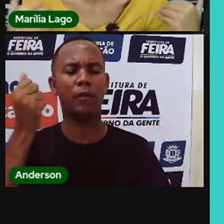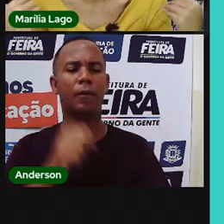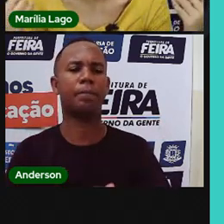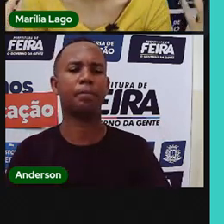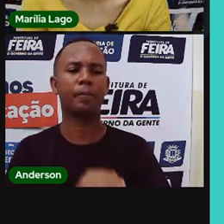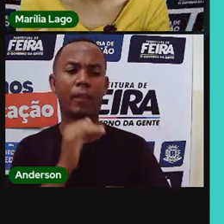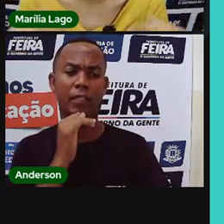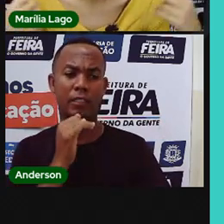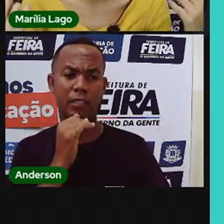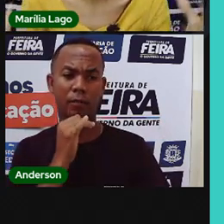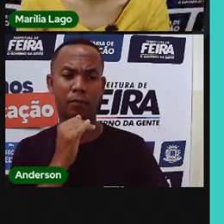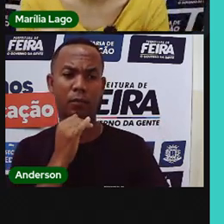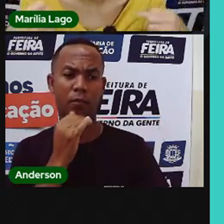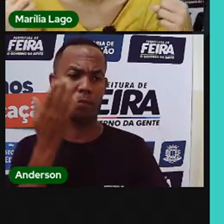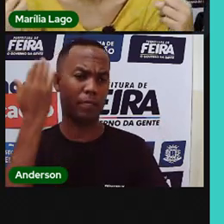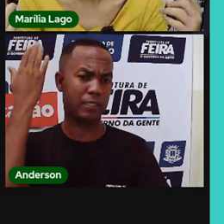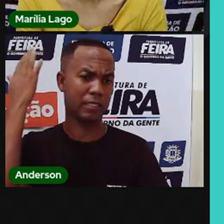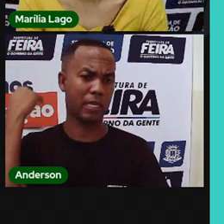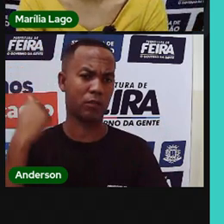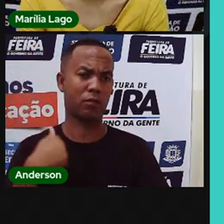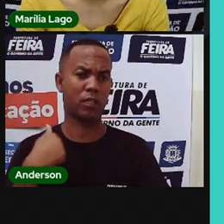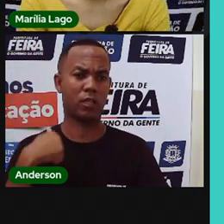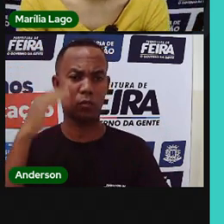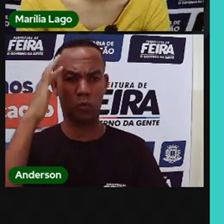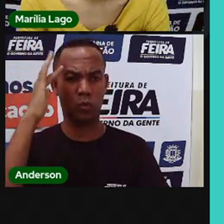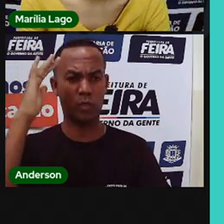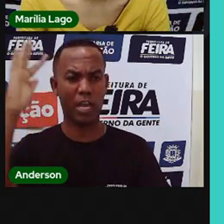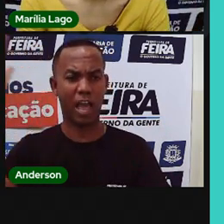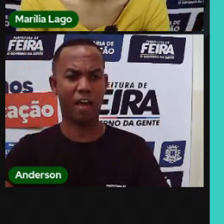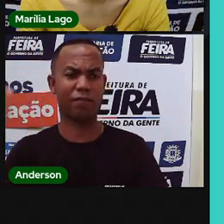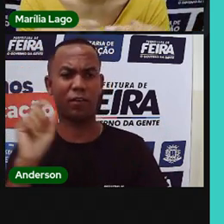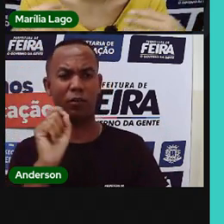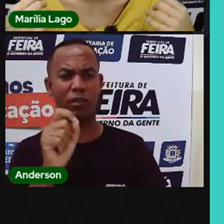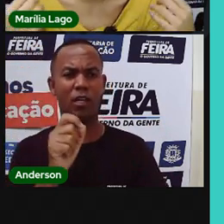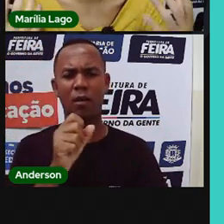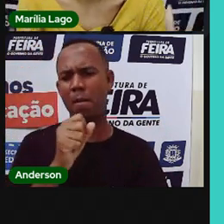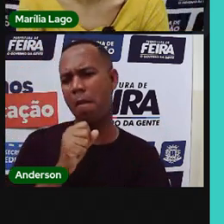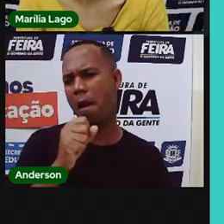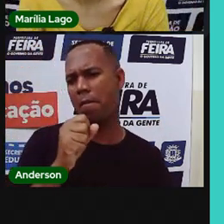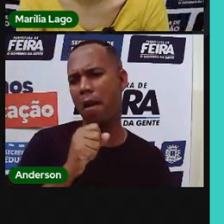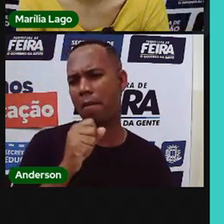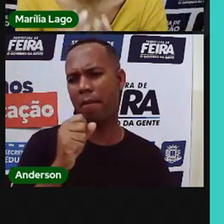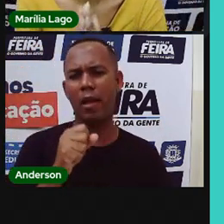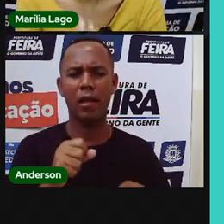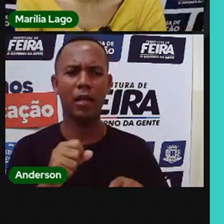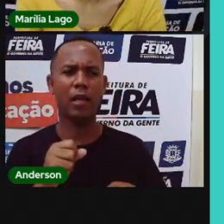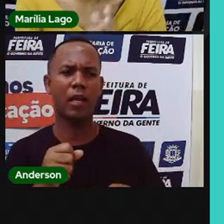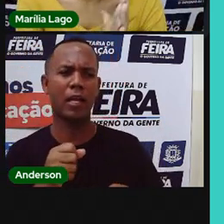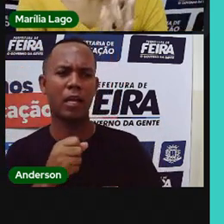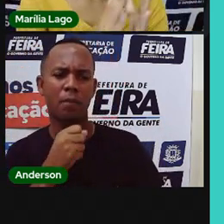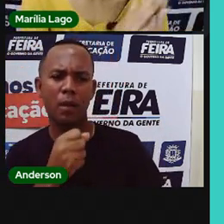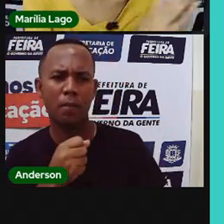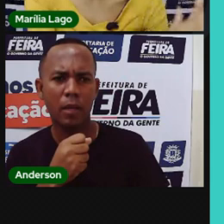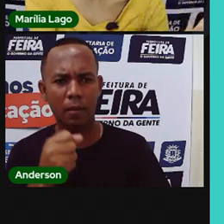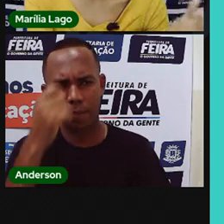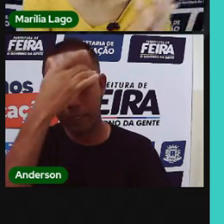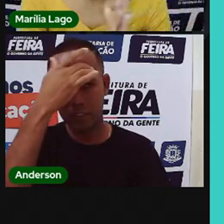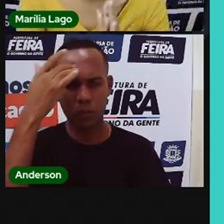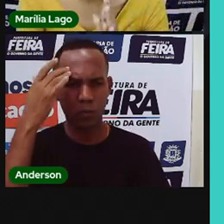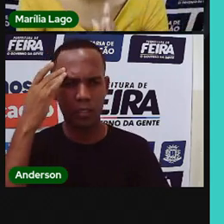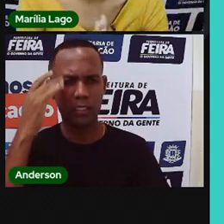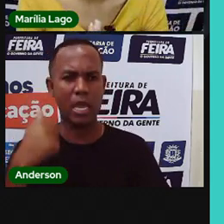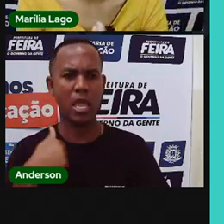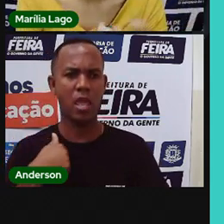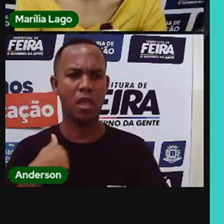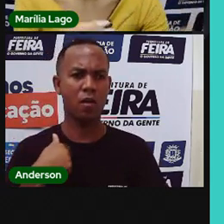nova, que eu idealizava, que eu sonhava em ter um programa, né, que eu imaginava ser apresentadora, foi algo que eu construí,